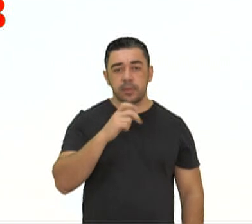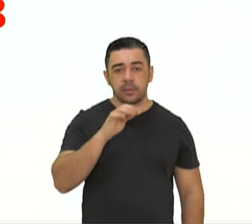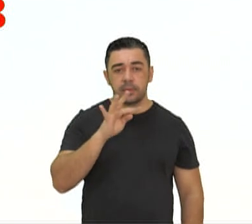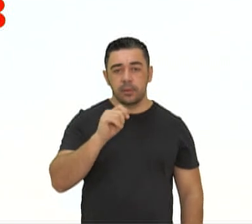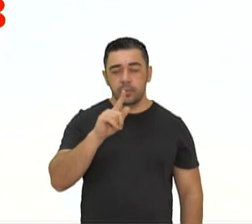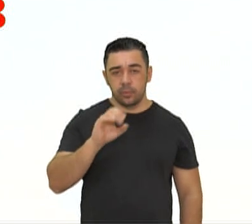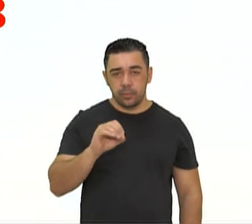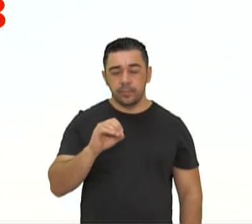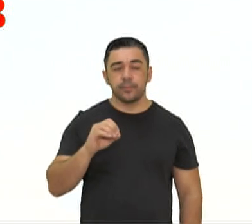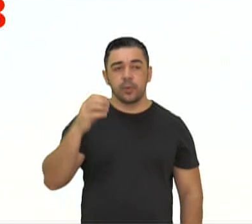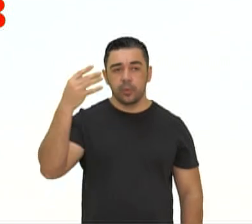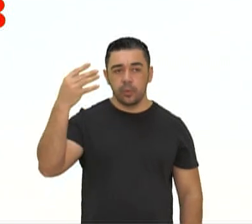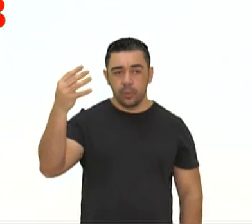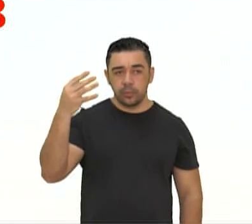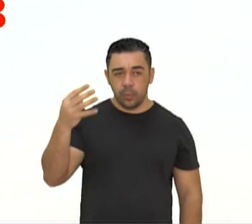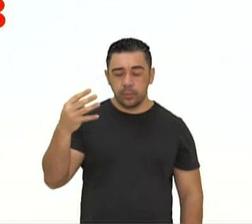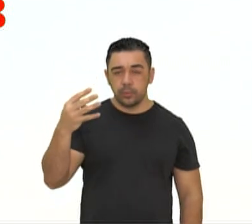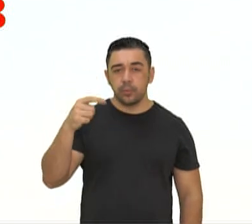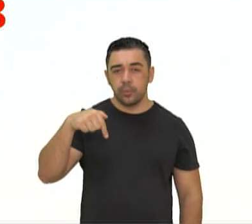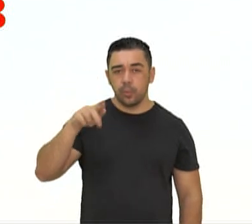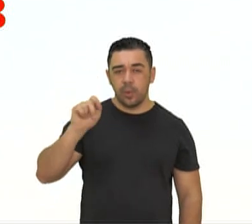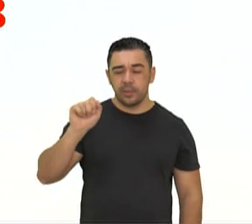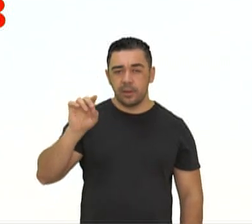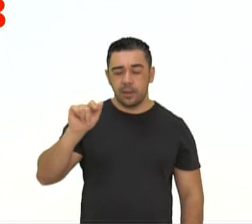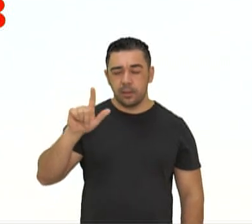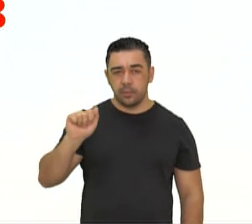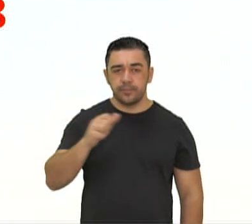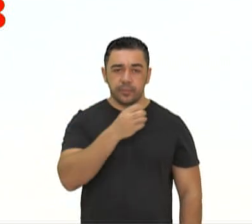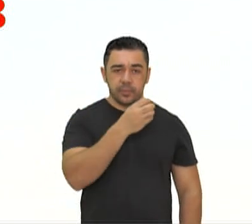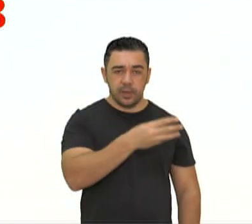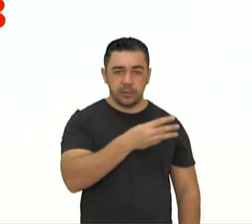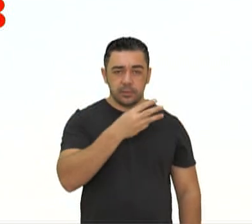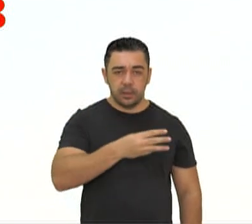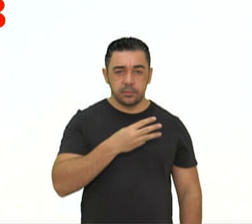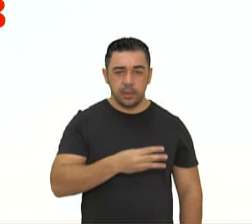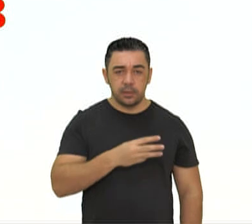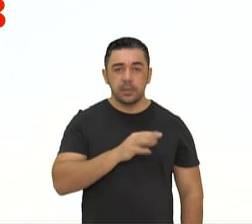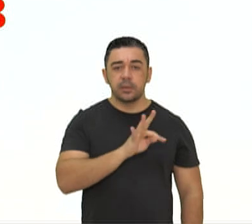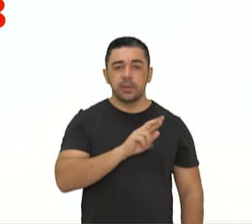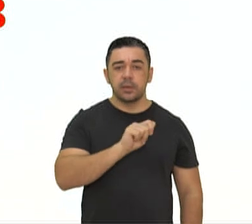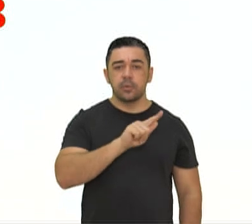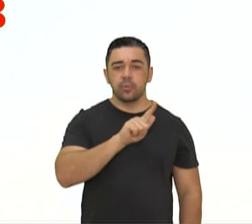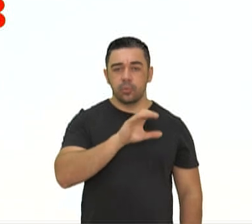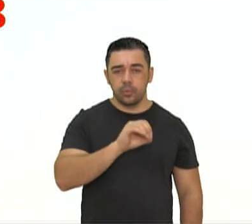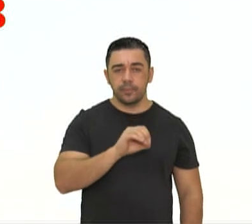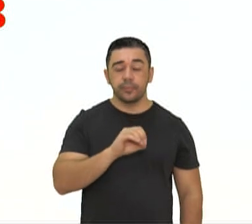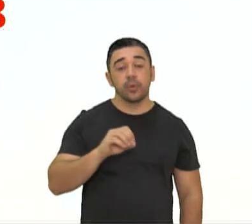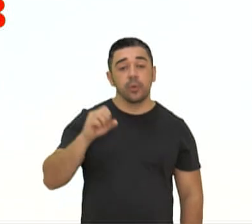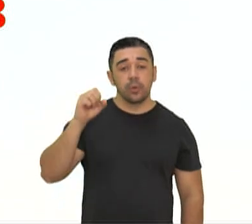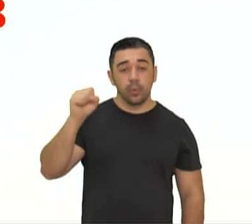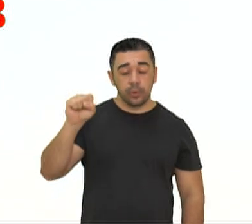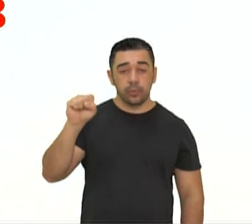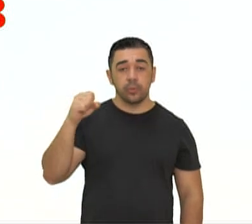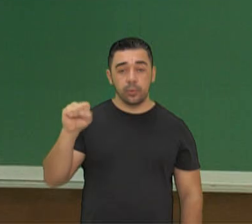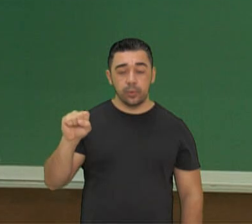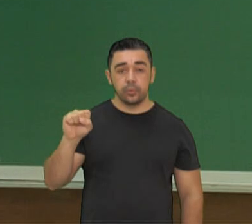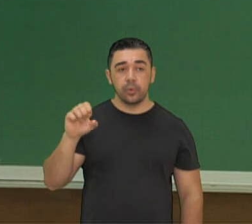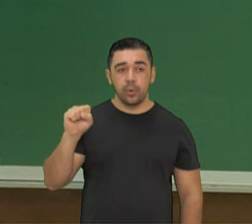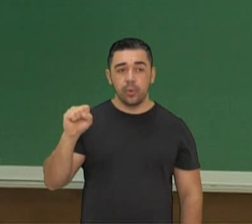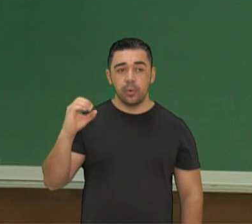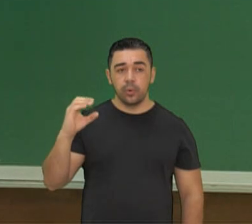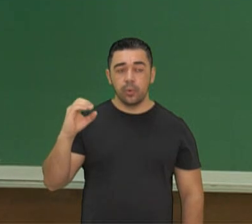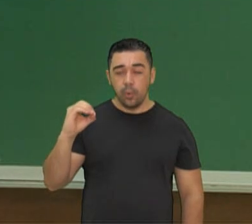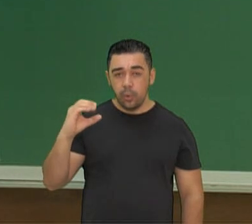4 vértices, 4 lados, quadrilátero, 3 vértices, 3 lados, triângulo, 8 vértices e 8 lados, octógono. Tudo